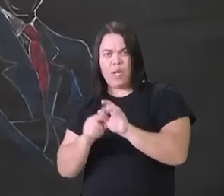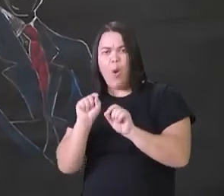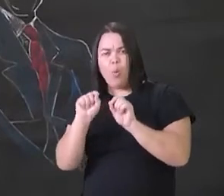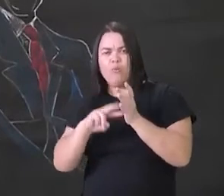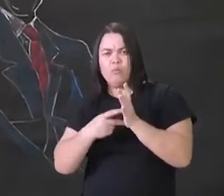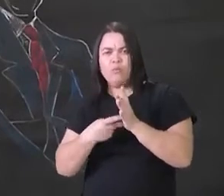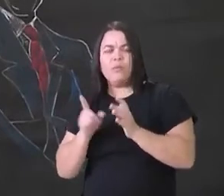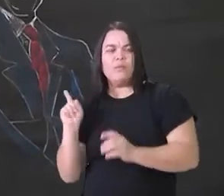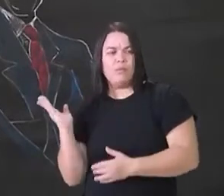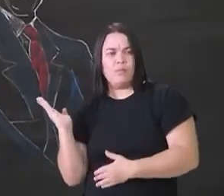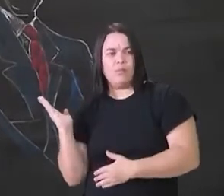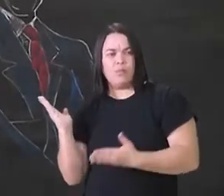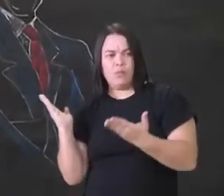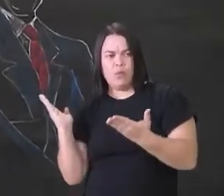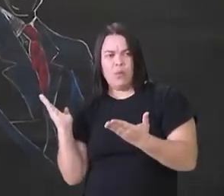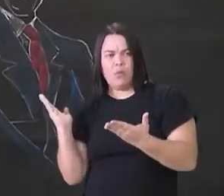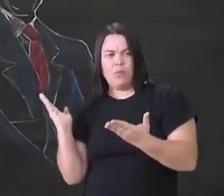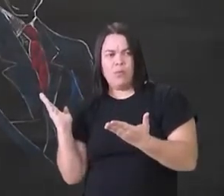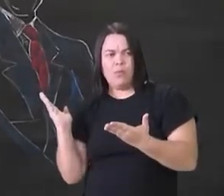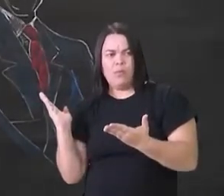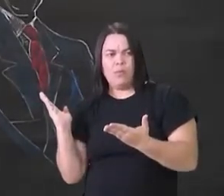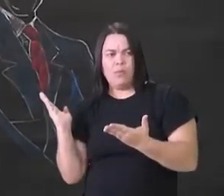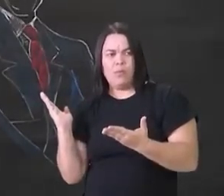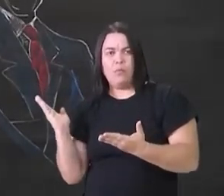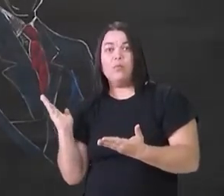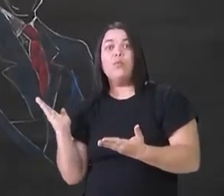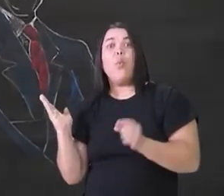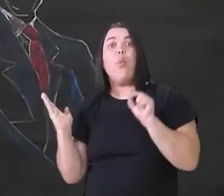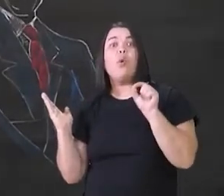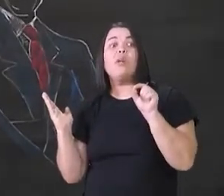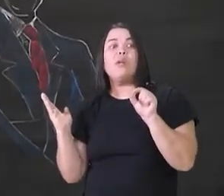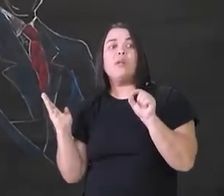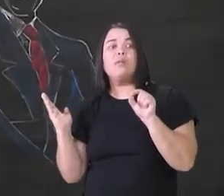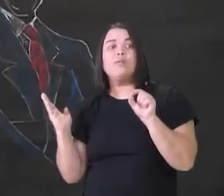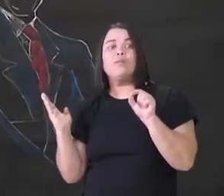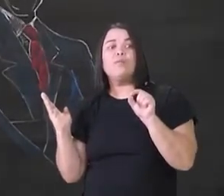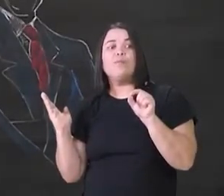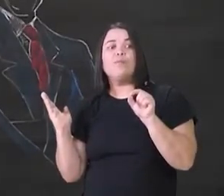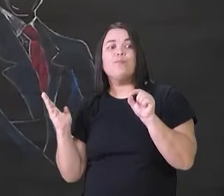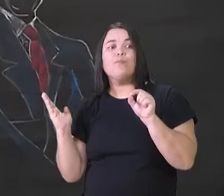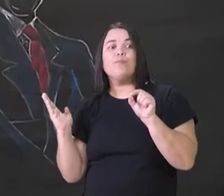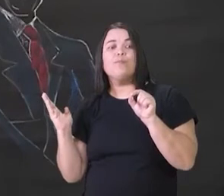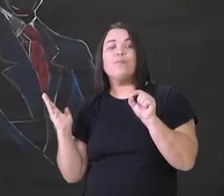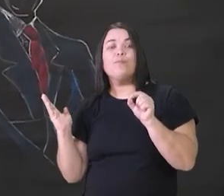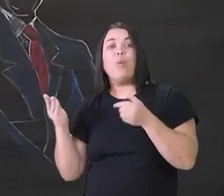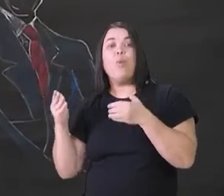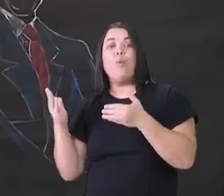agora. O whose, ele significa exatamente cujo, cuja.